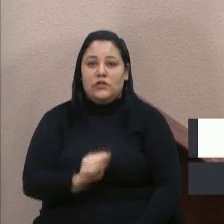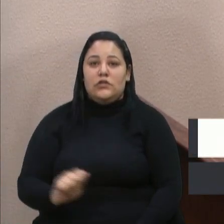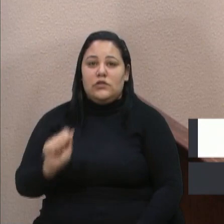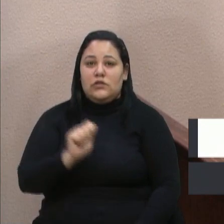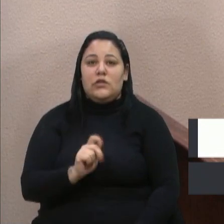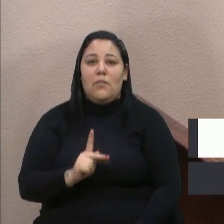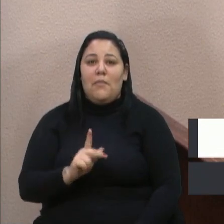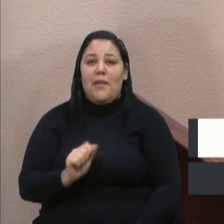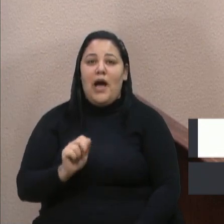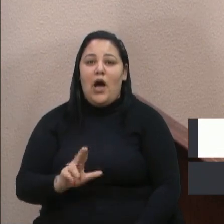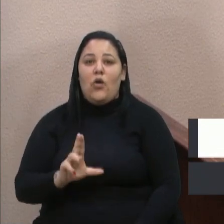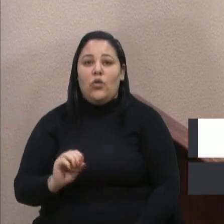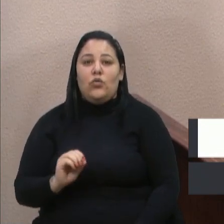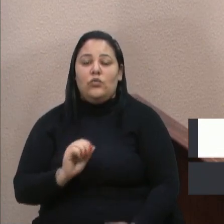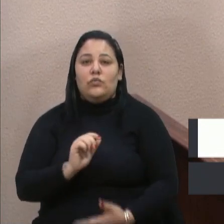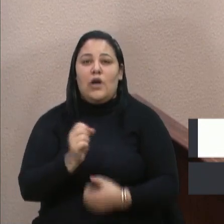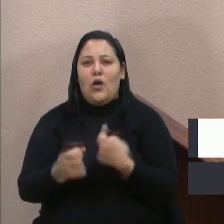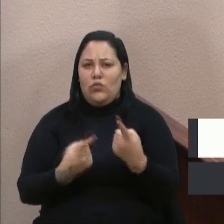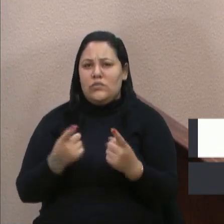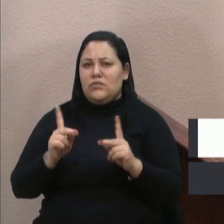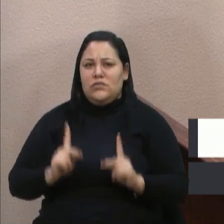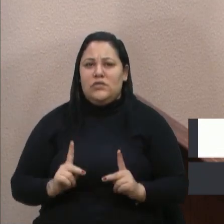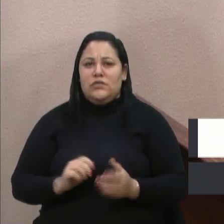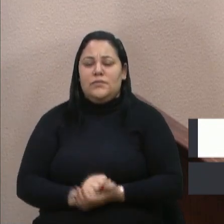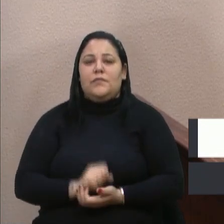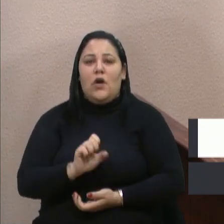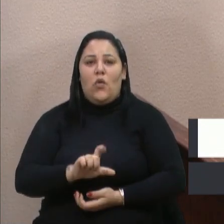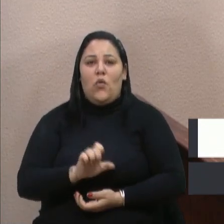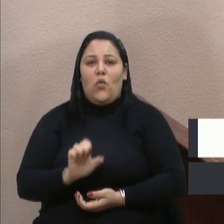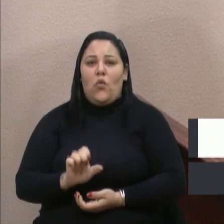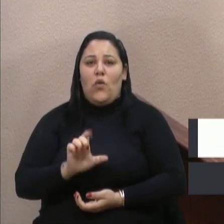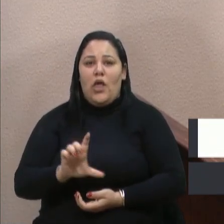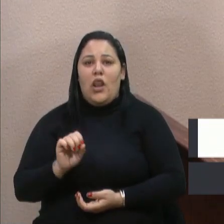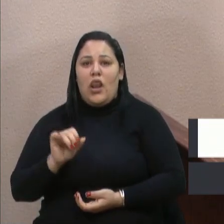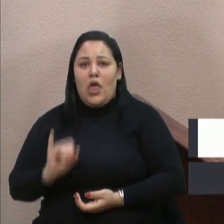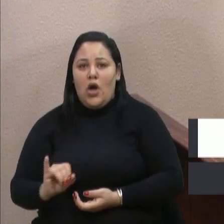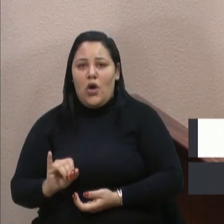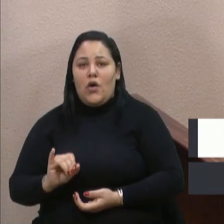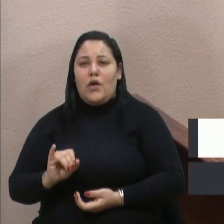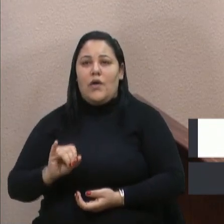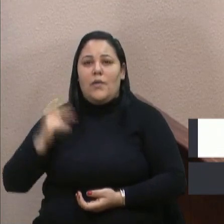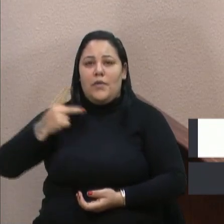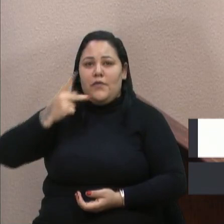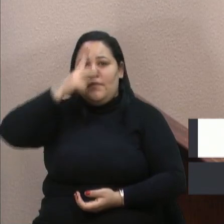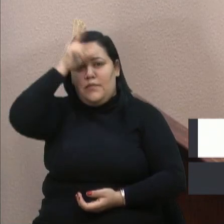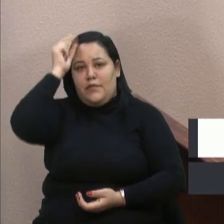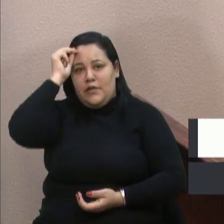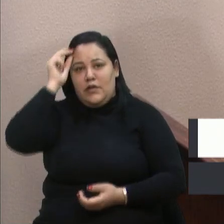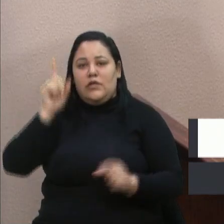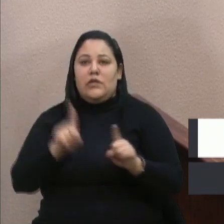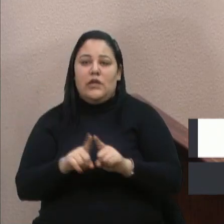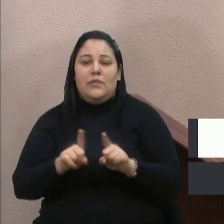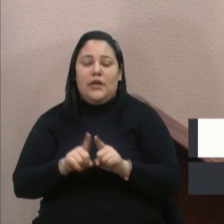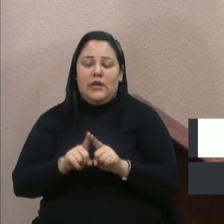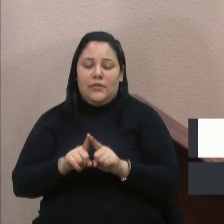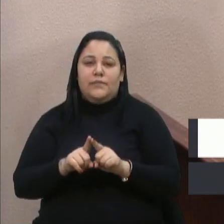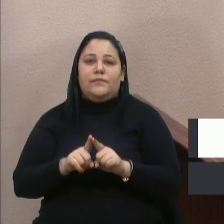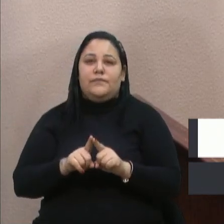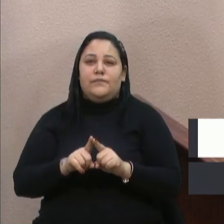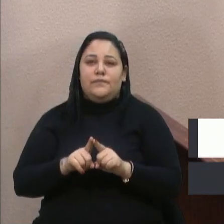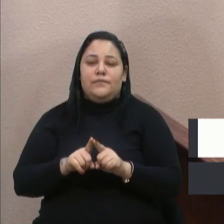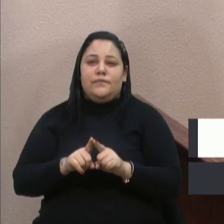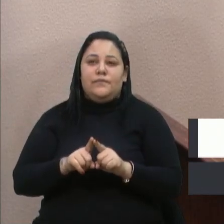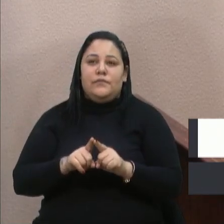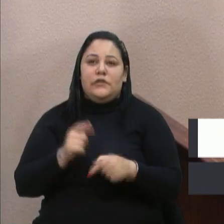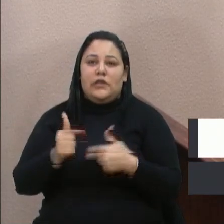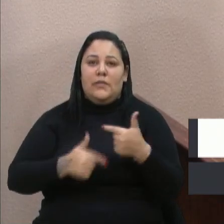Salsen, enfim, o Eloy, que foi vice-prefeito, foi idealizador da Maesa Ser Nossa,